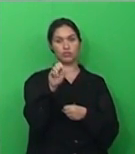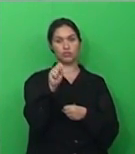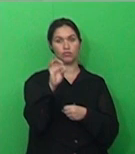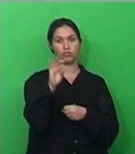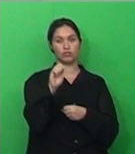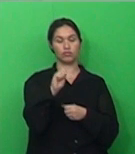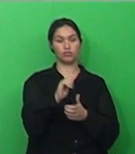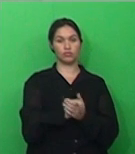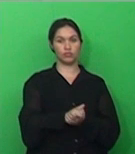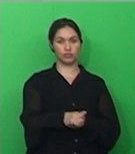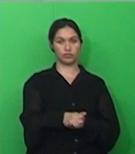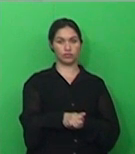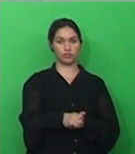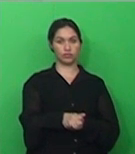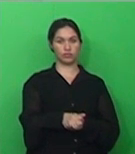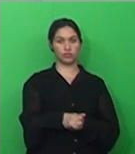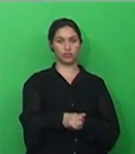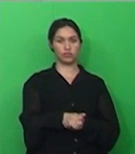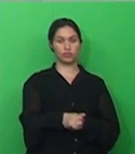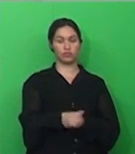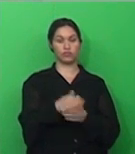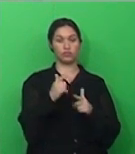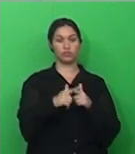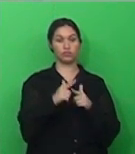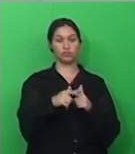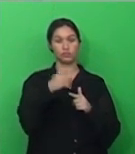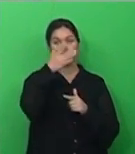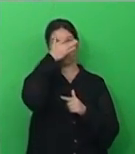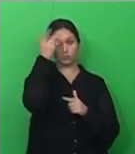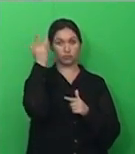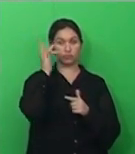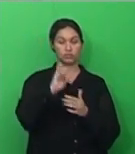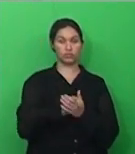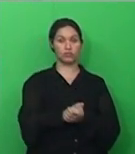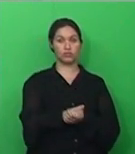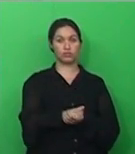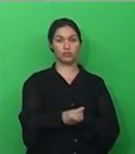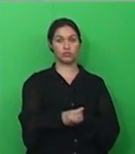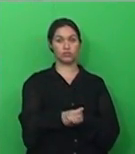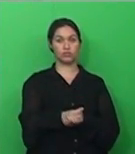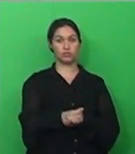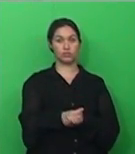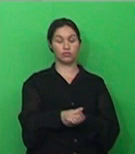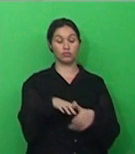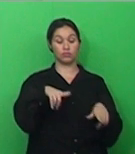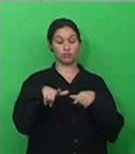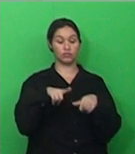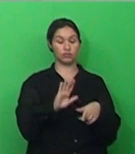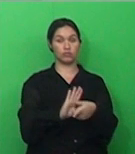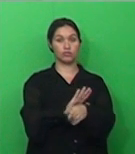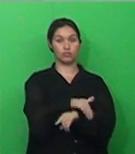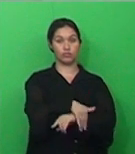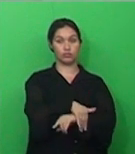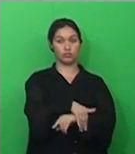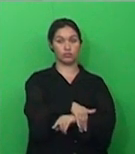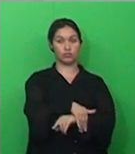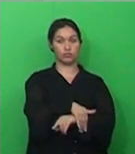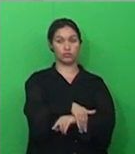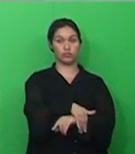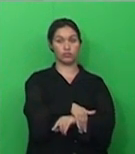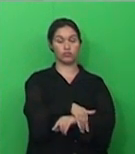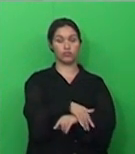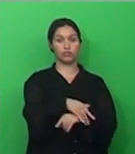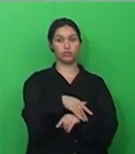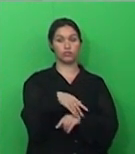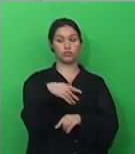da noite, não adianta nós gastar 100 mil e tu ter um péssimo atendimento à noite. Eu posso falar, porque eu vou